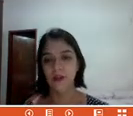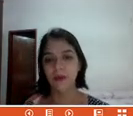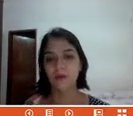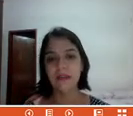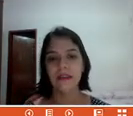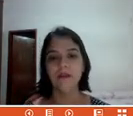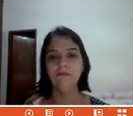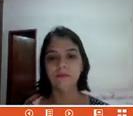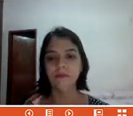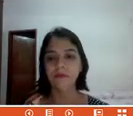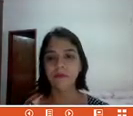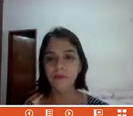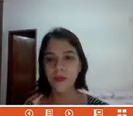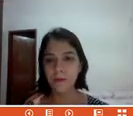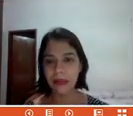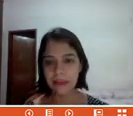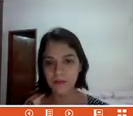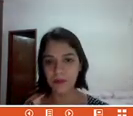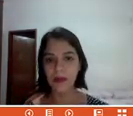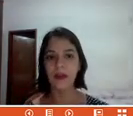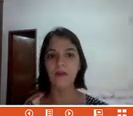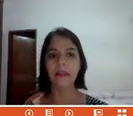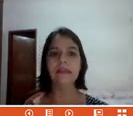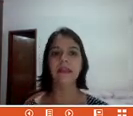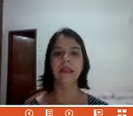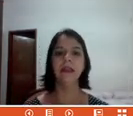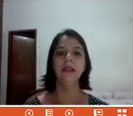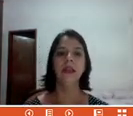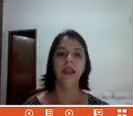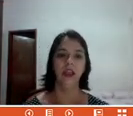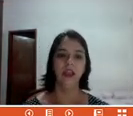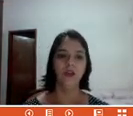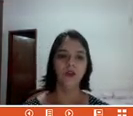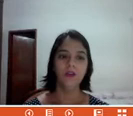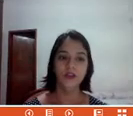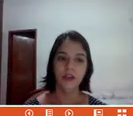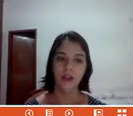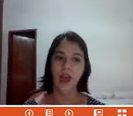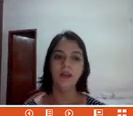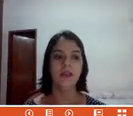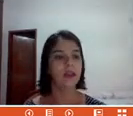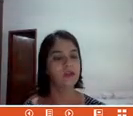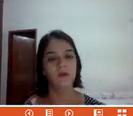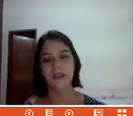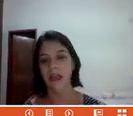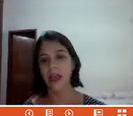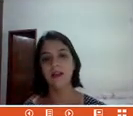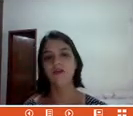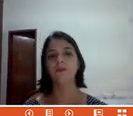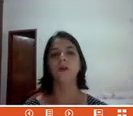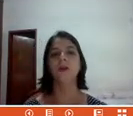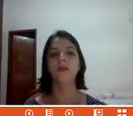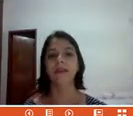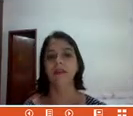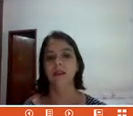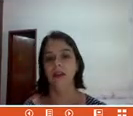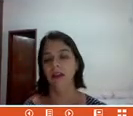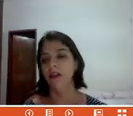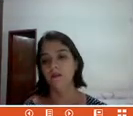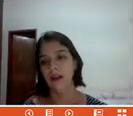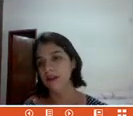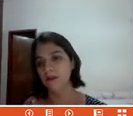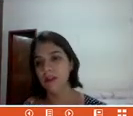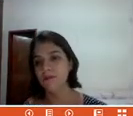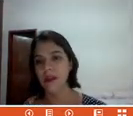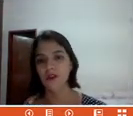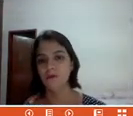tanto tempo assim, mas que foi reconhecida e que hoje ela tem as suas regras próprias e